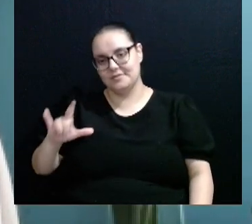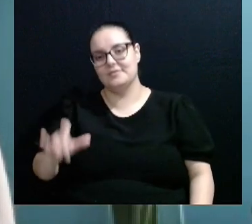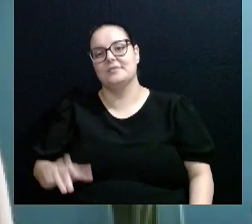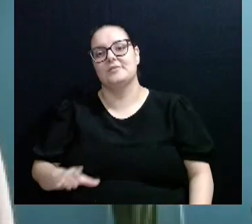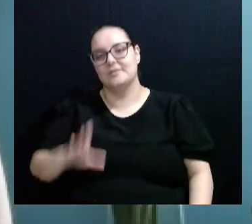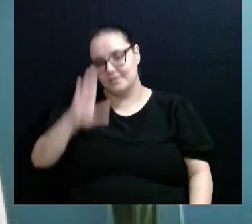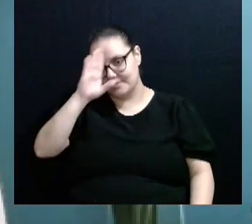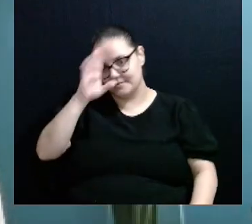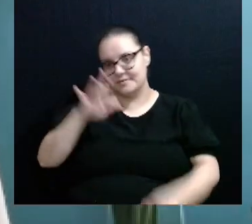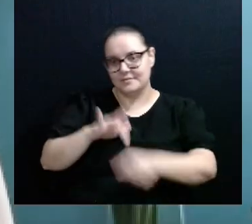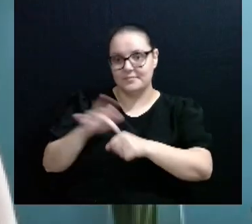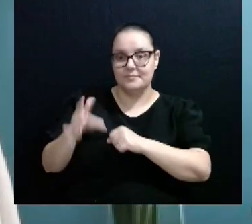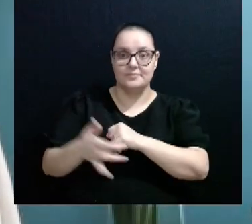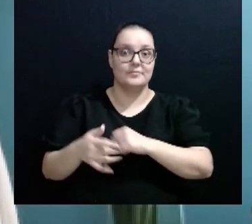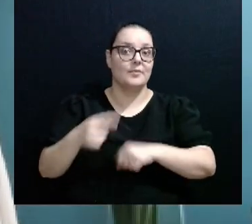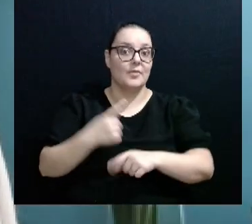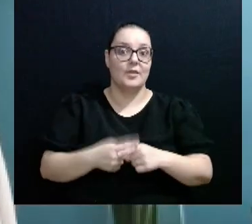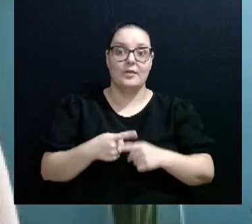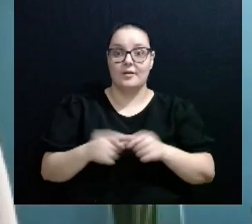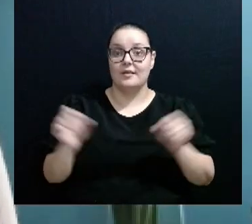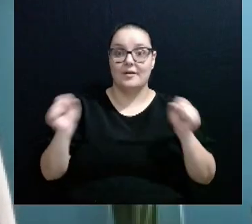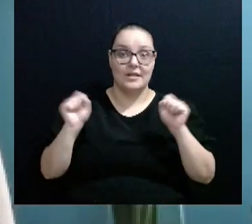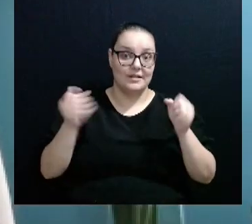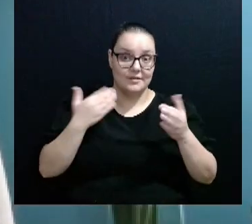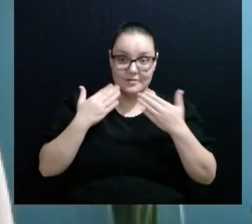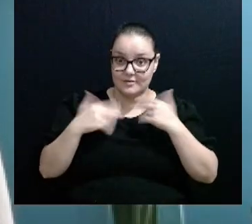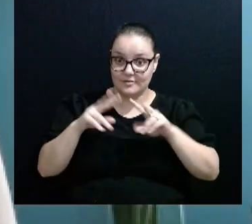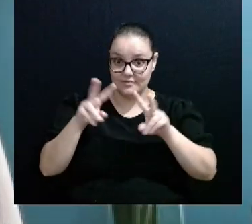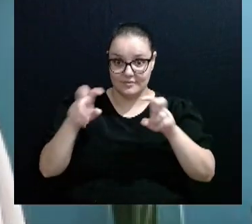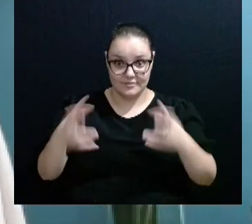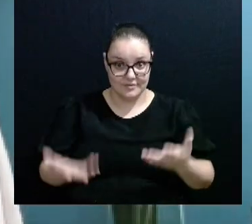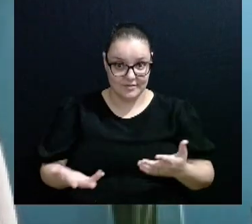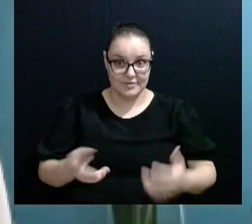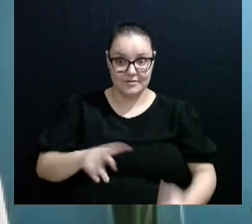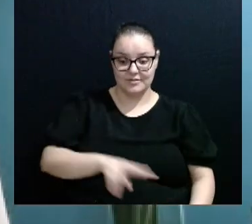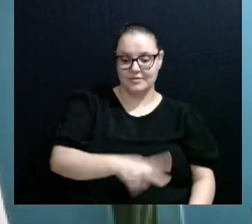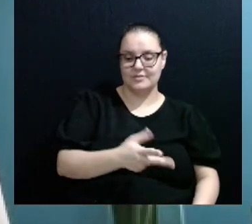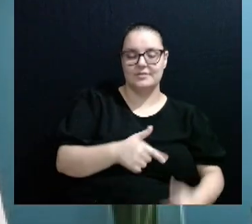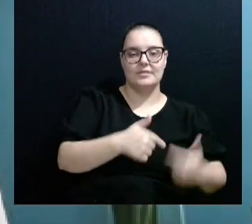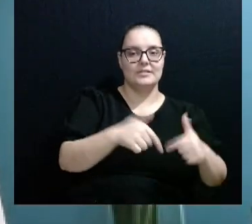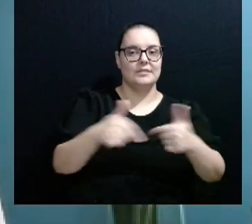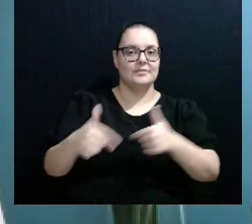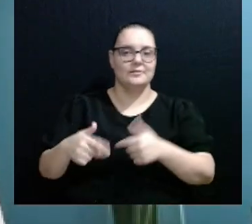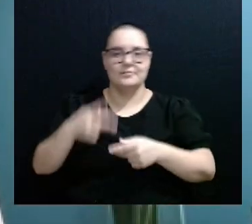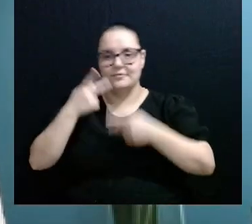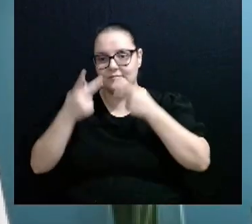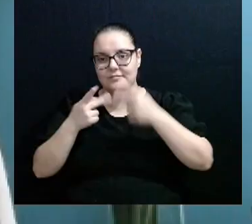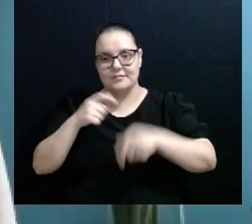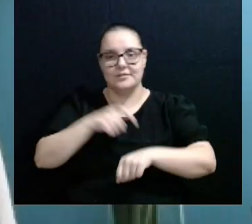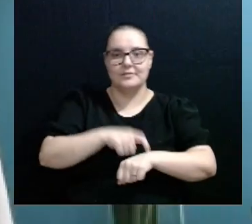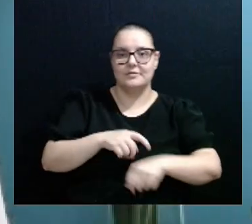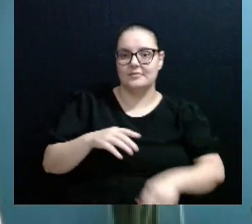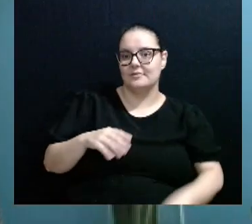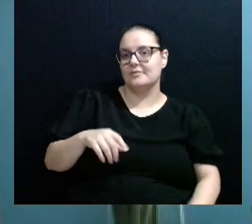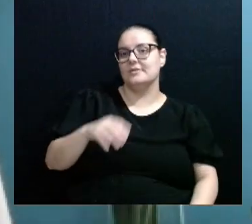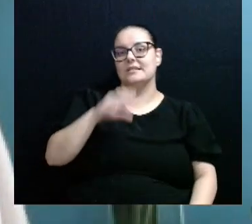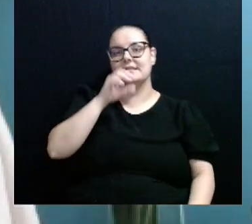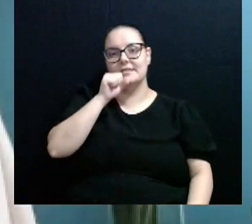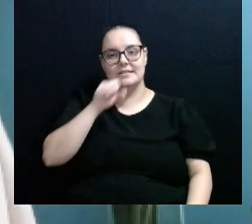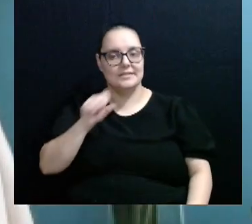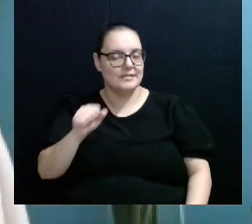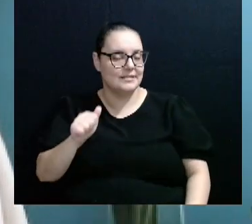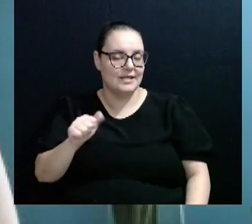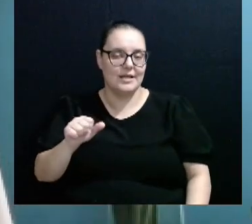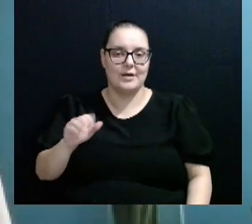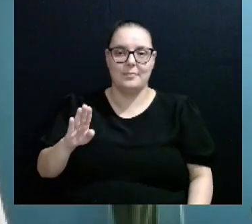porque eu adoro conversar sobre esse tema de transição de carreira, falar de período sabático. Eu fiquei 14 meses